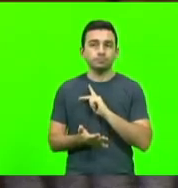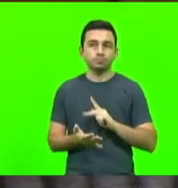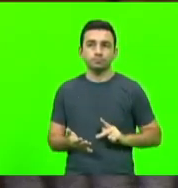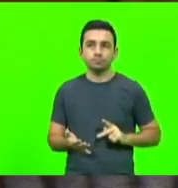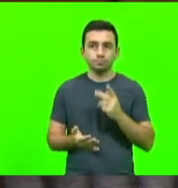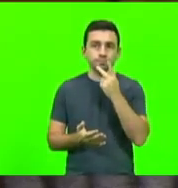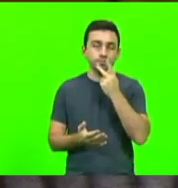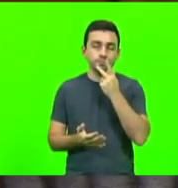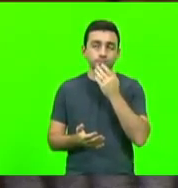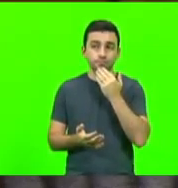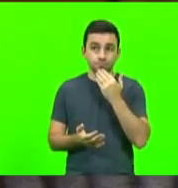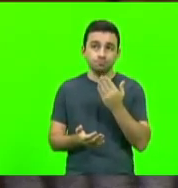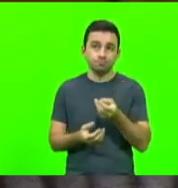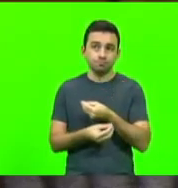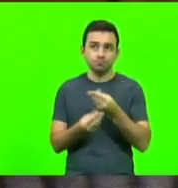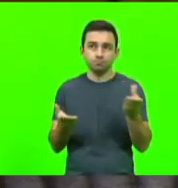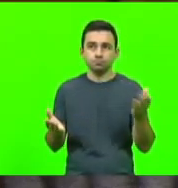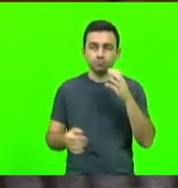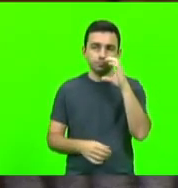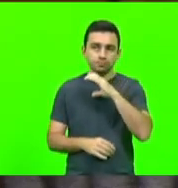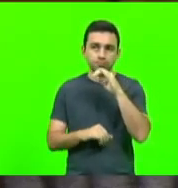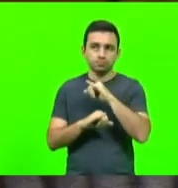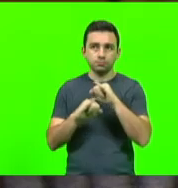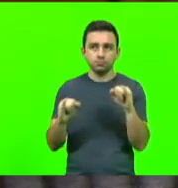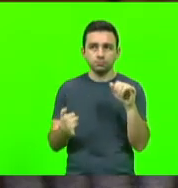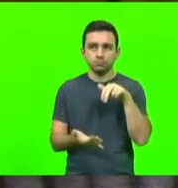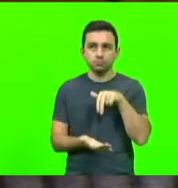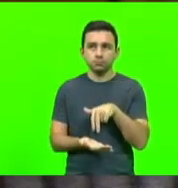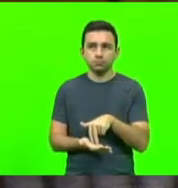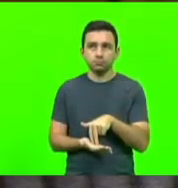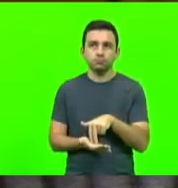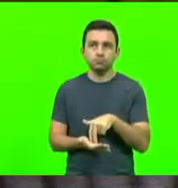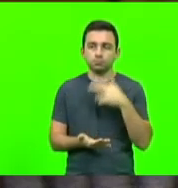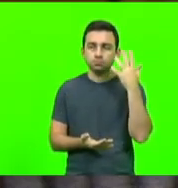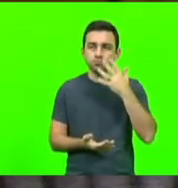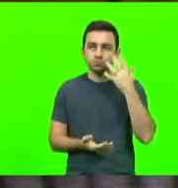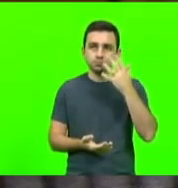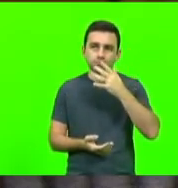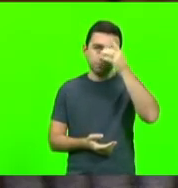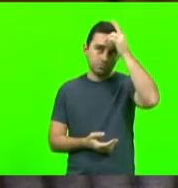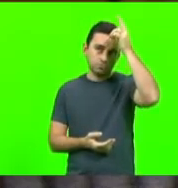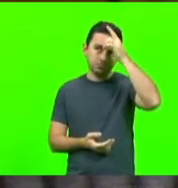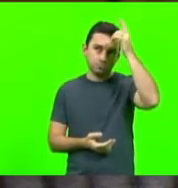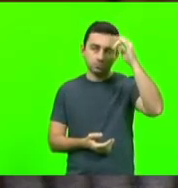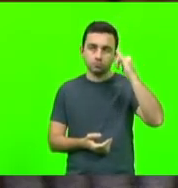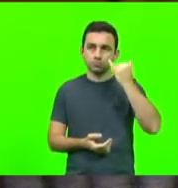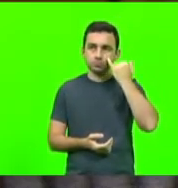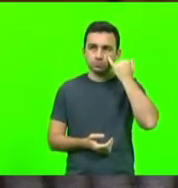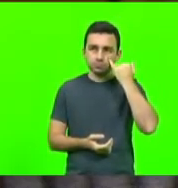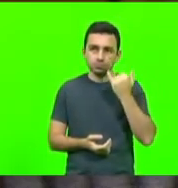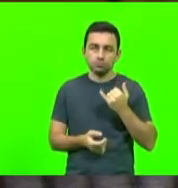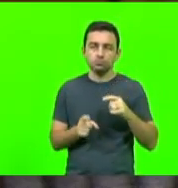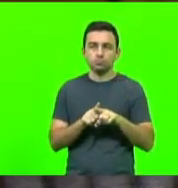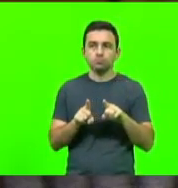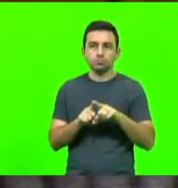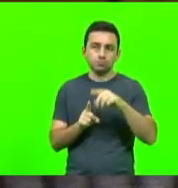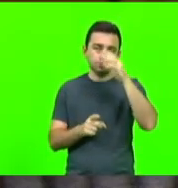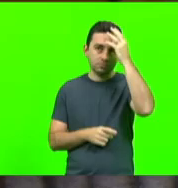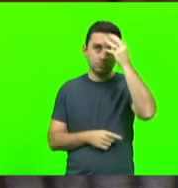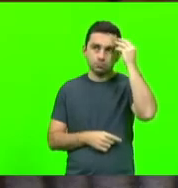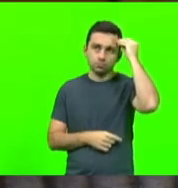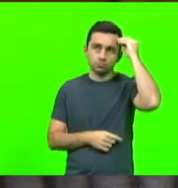se procedesse à distribuição, breves comunicações, fizeram uso da palavra o senhor deputado Sargento Lima, Gessé Lopes, Ivan Nates e a senhora deputada Luciana Carminati. Grande